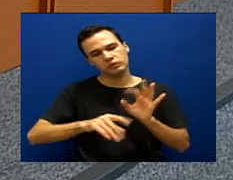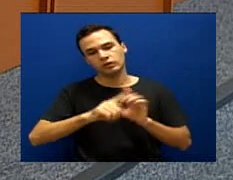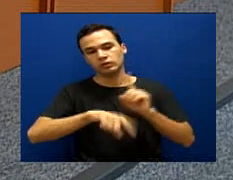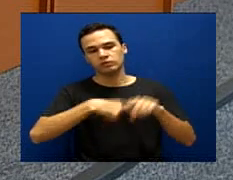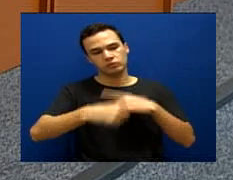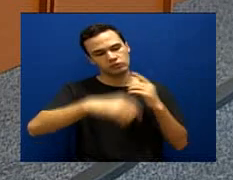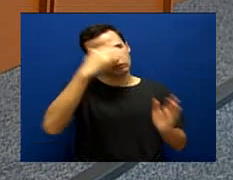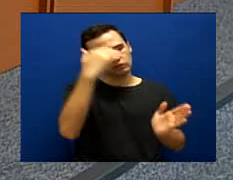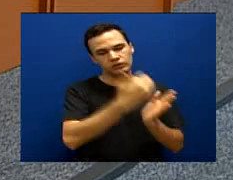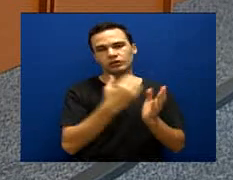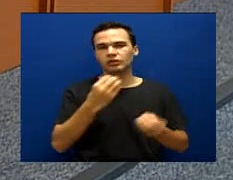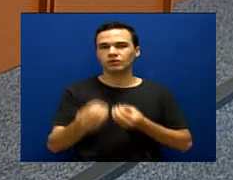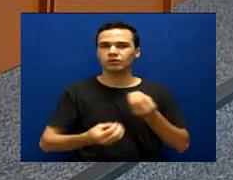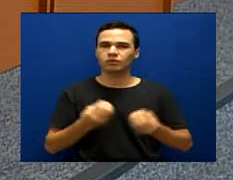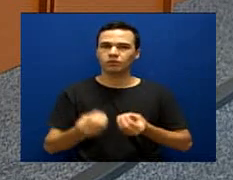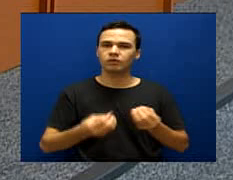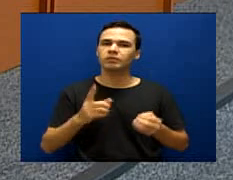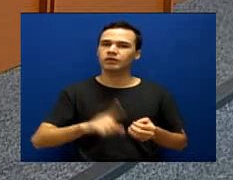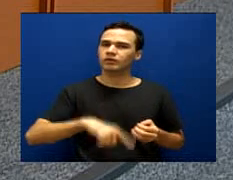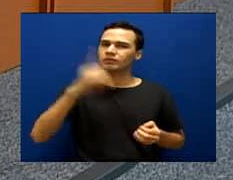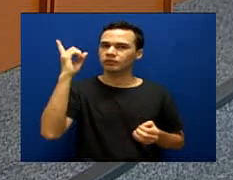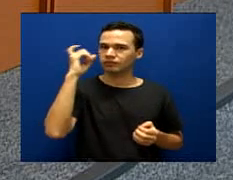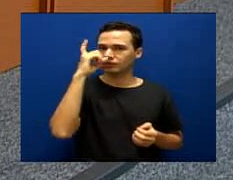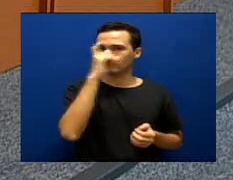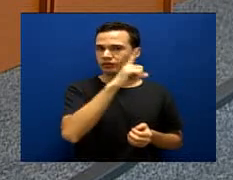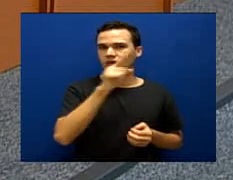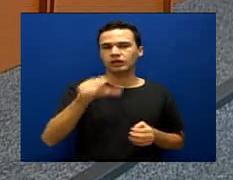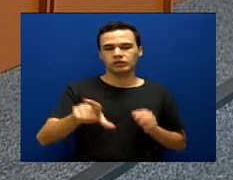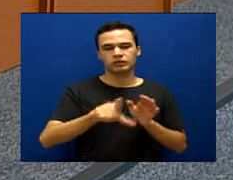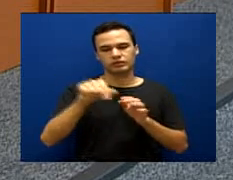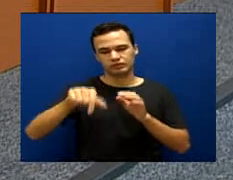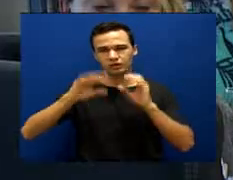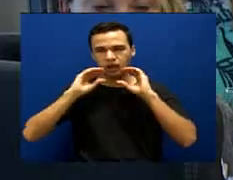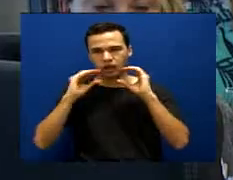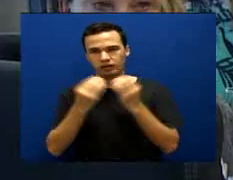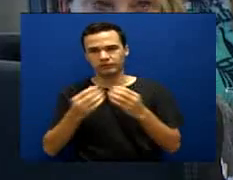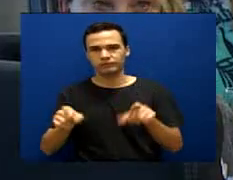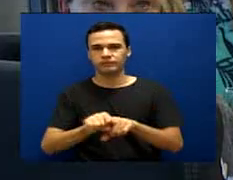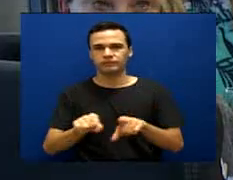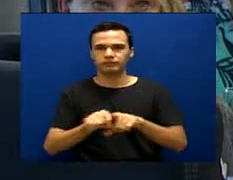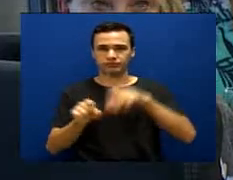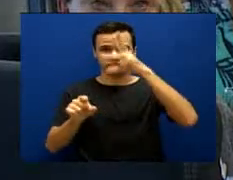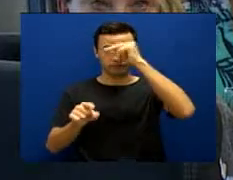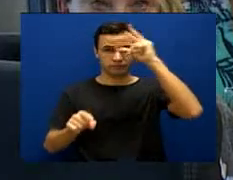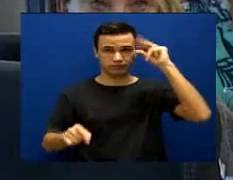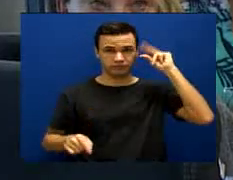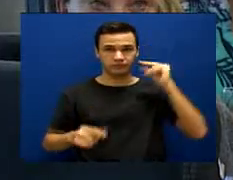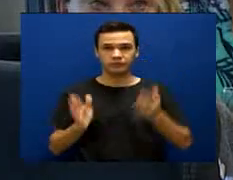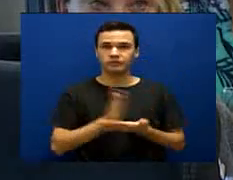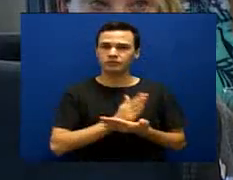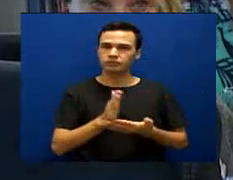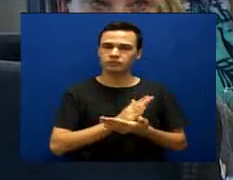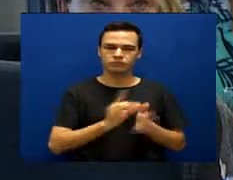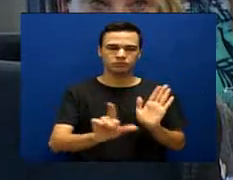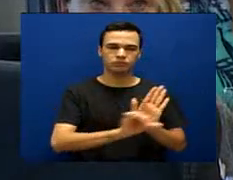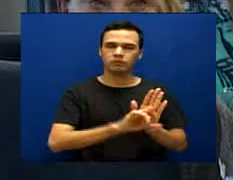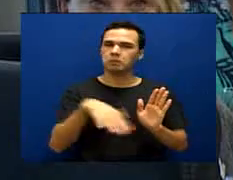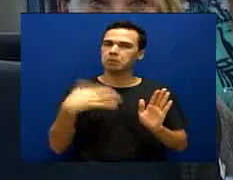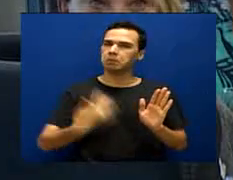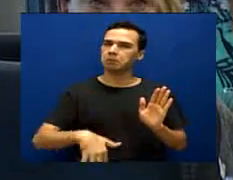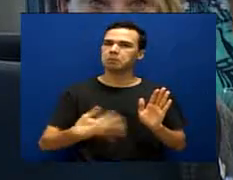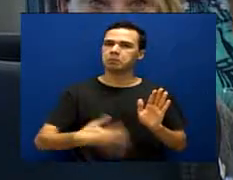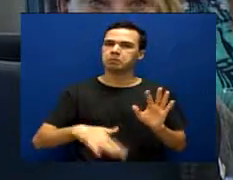cumprida? Acho que esse é o grande desafio do legislativo e do executivo nesse momento, porque nós temos leis riquíssimas aí,